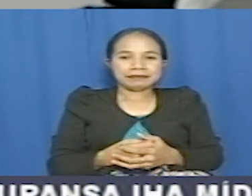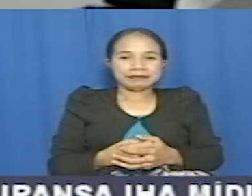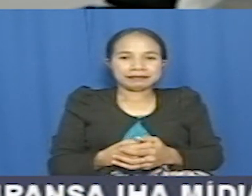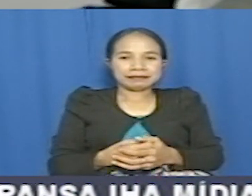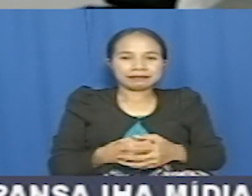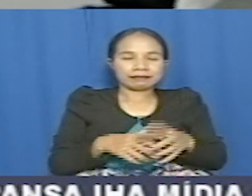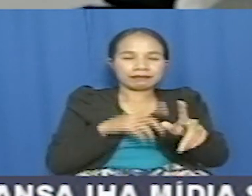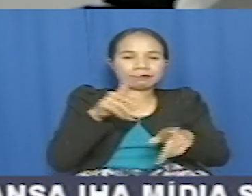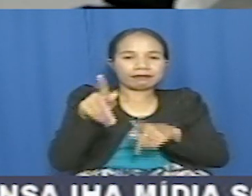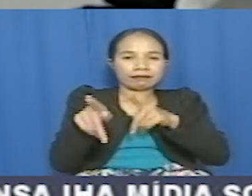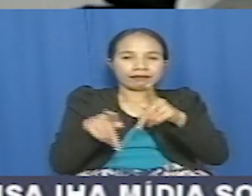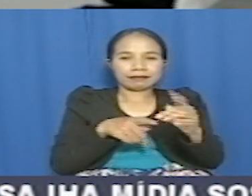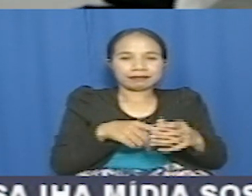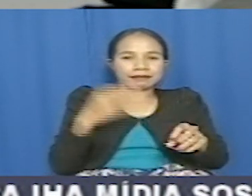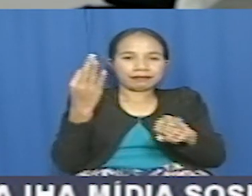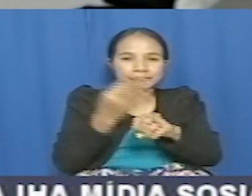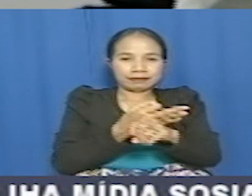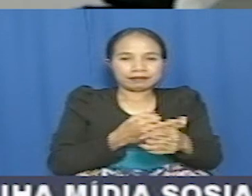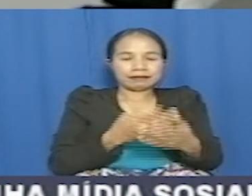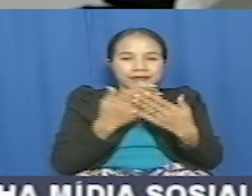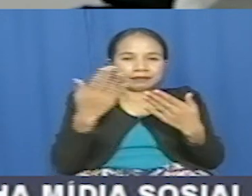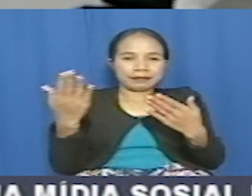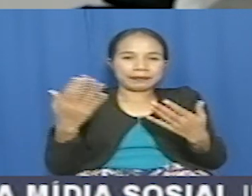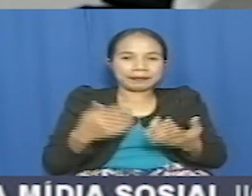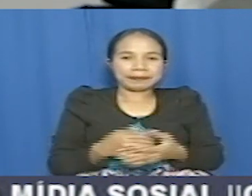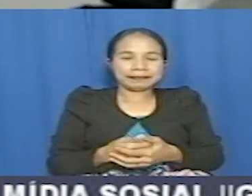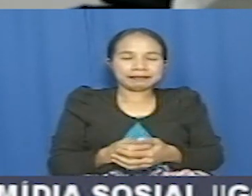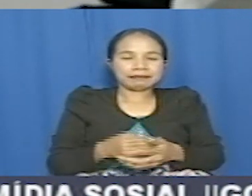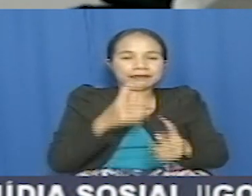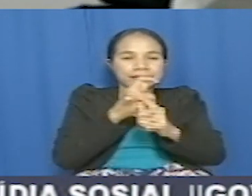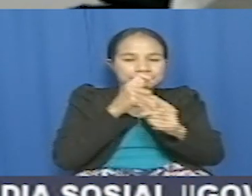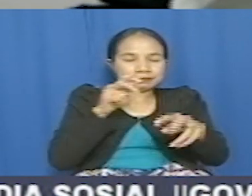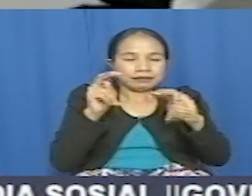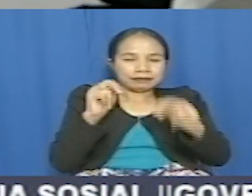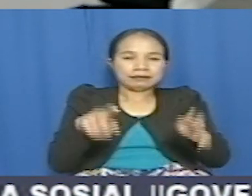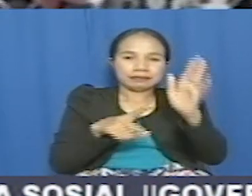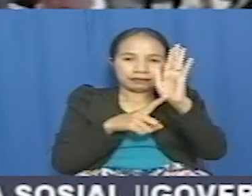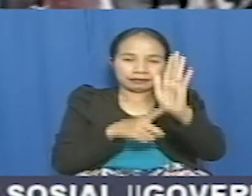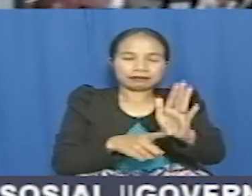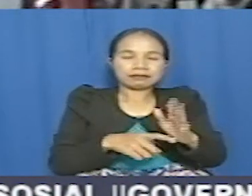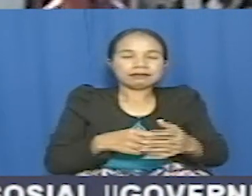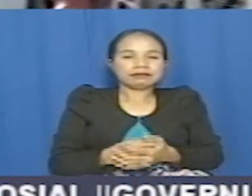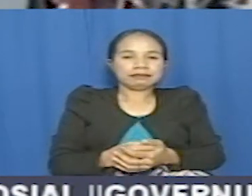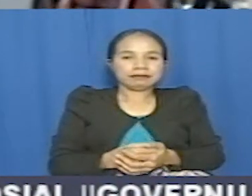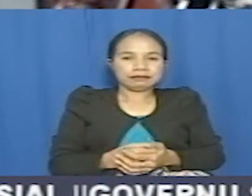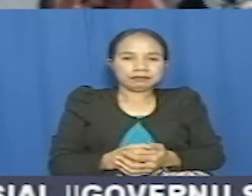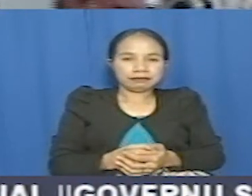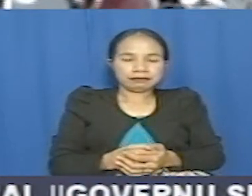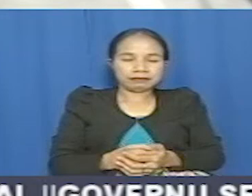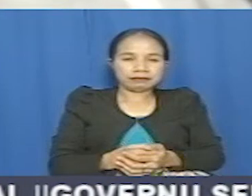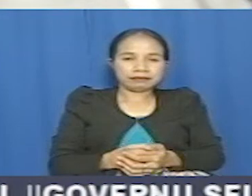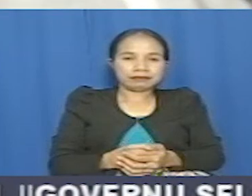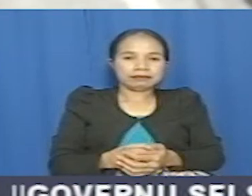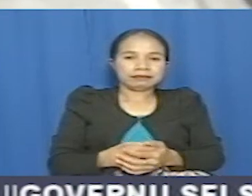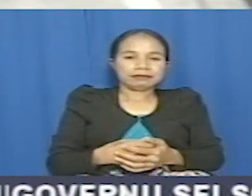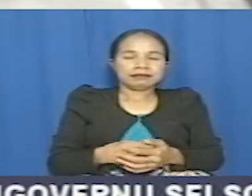de niambe, documentos ou sassanga ou transporte, mas tem que atuar na identidade. Entretanto, pessoal